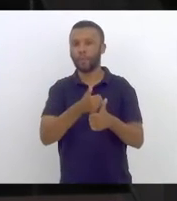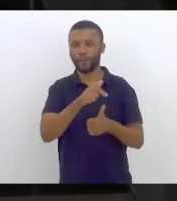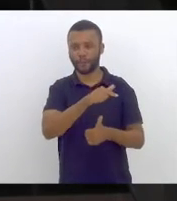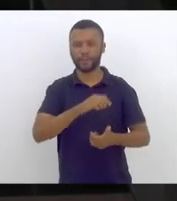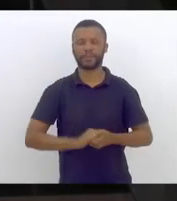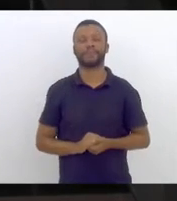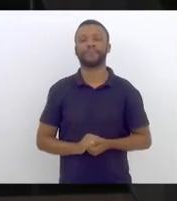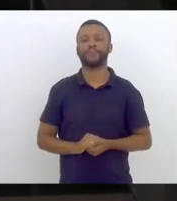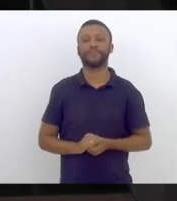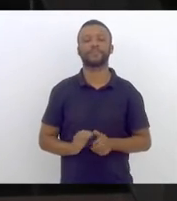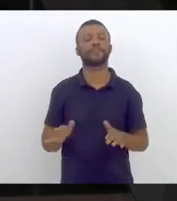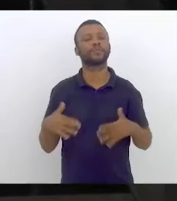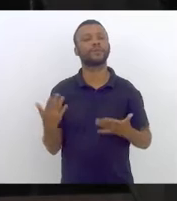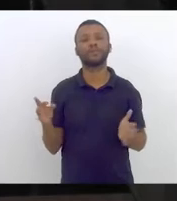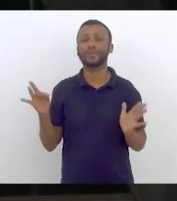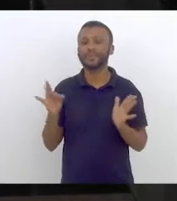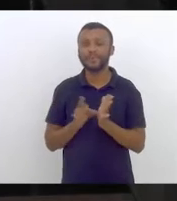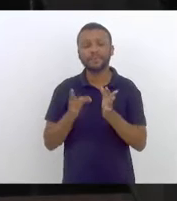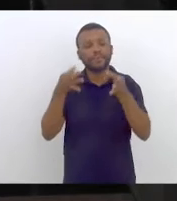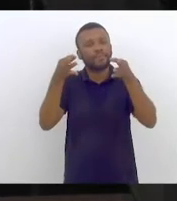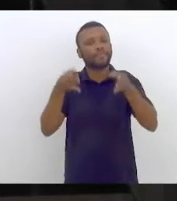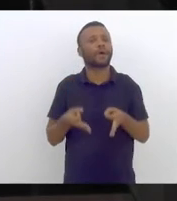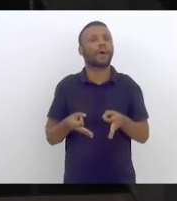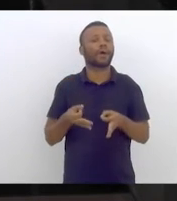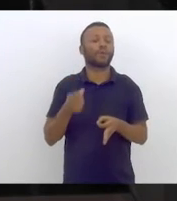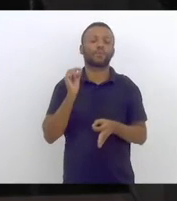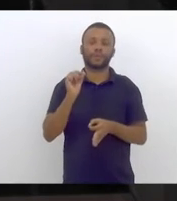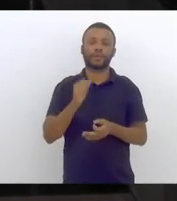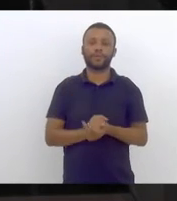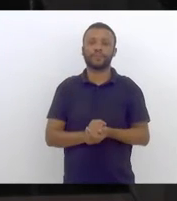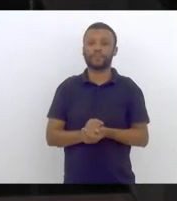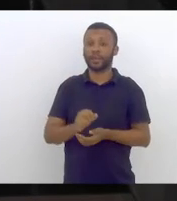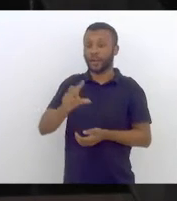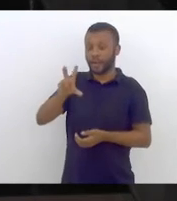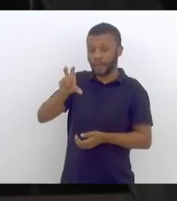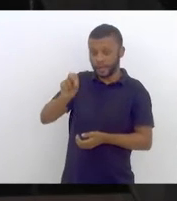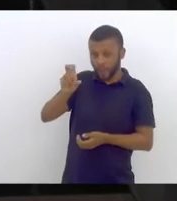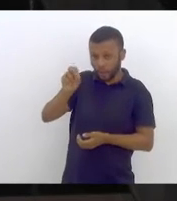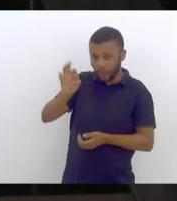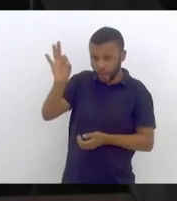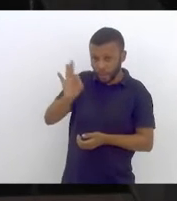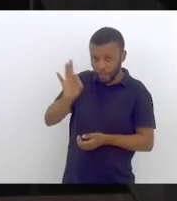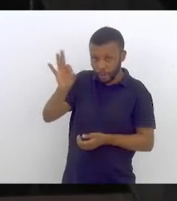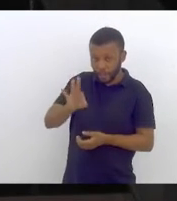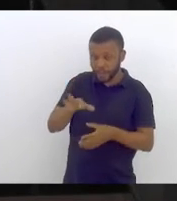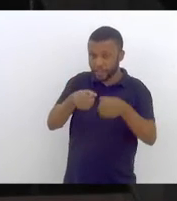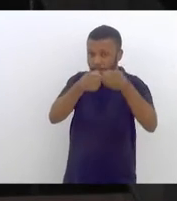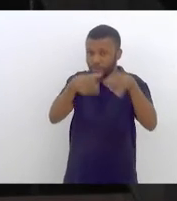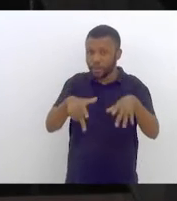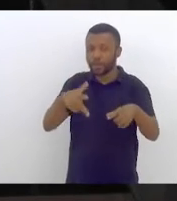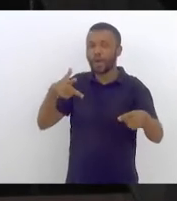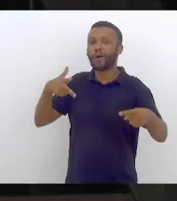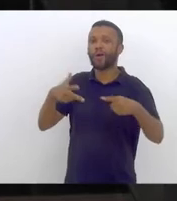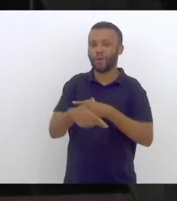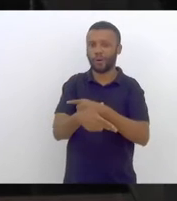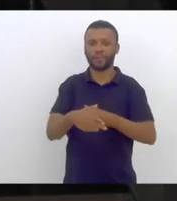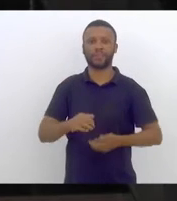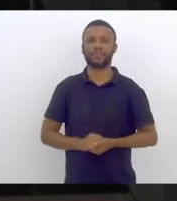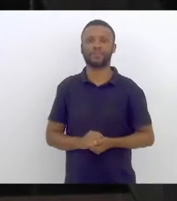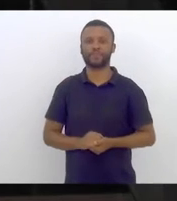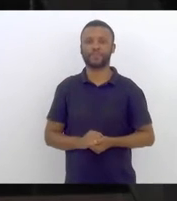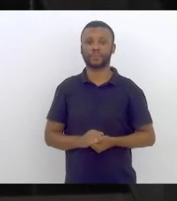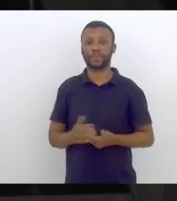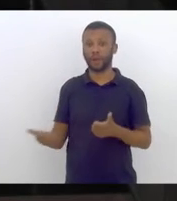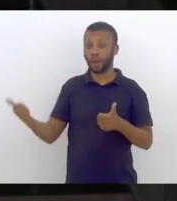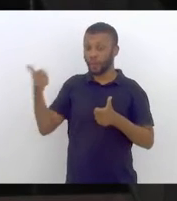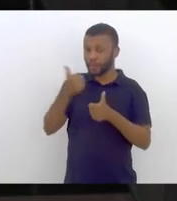então, de fato, eles já vão cortar 50% dessas perdas. Aí a compensação é só